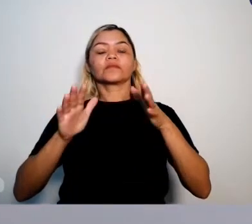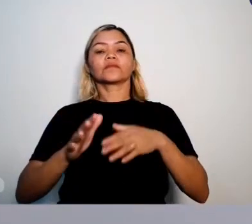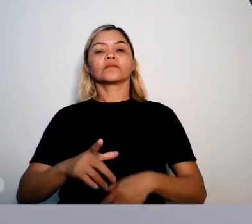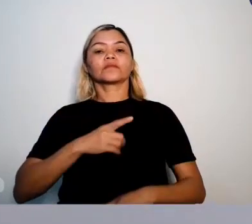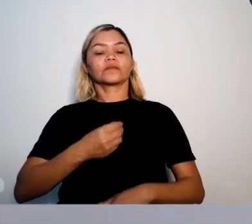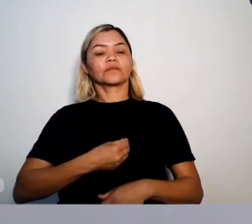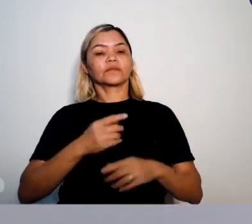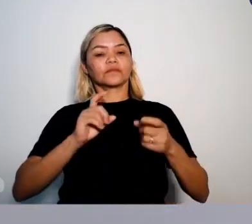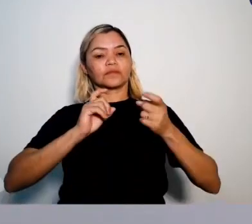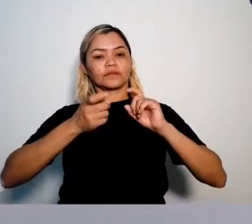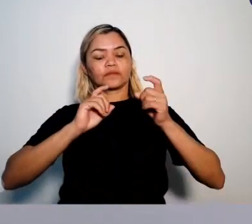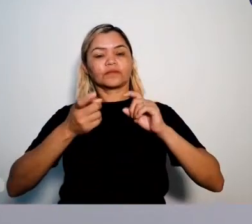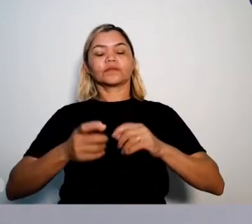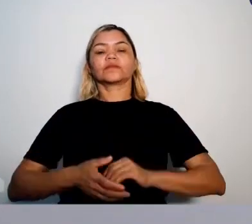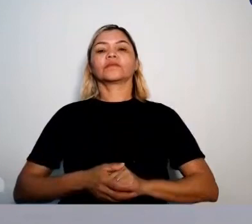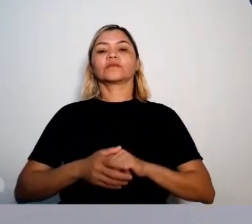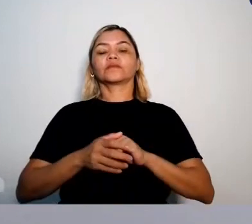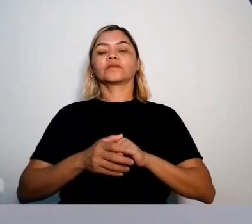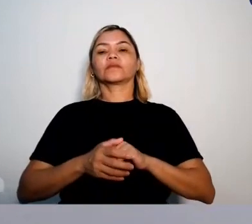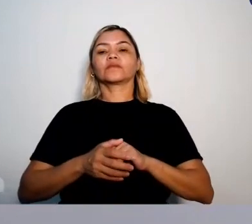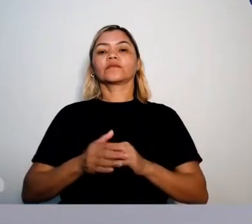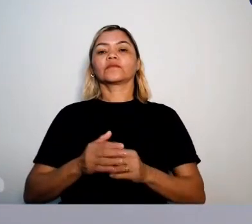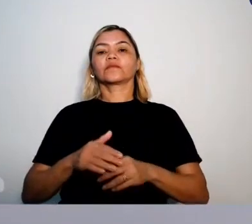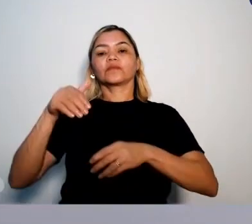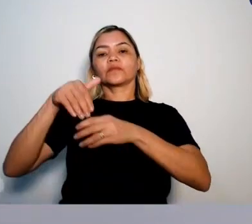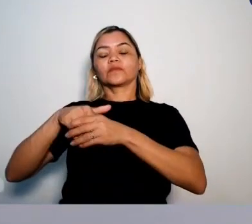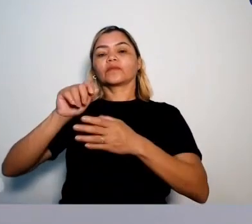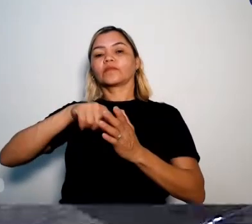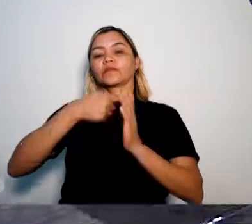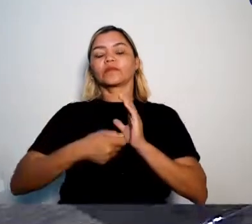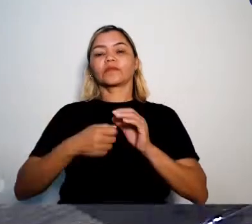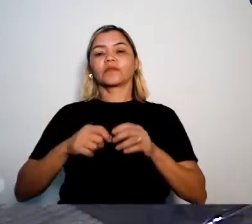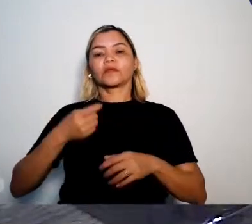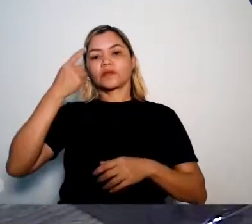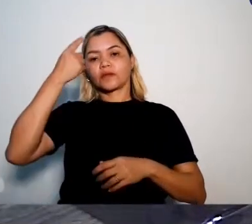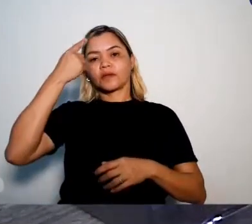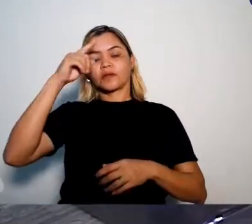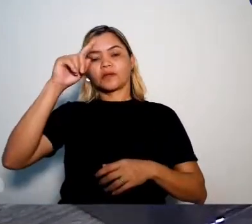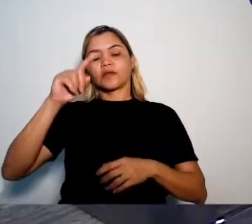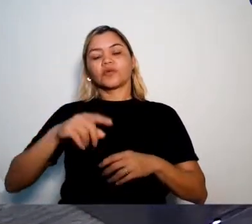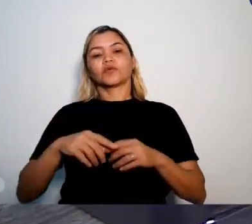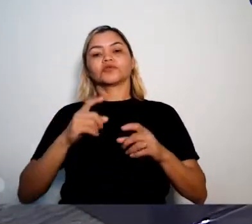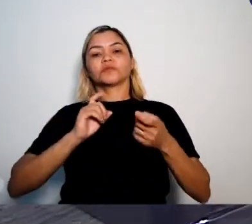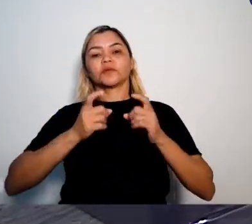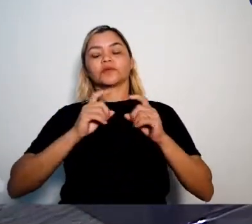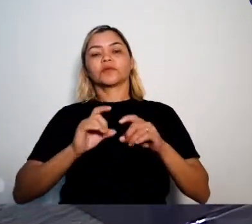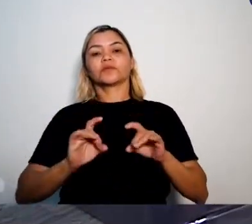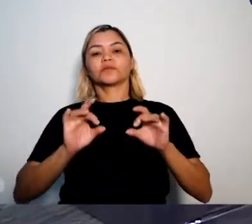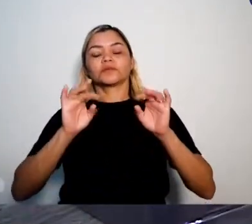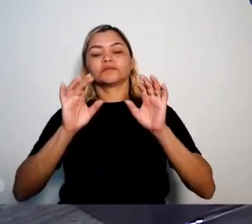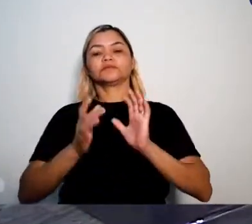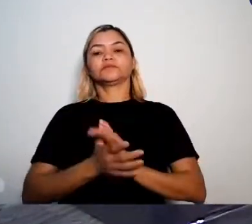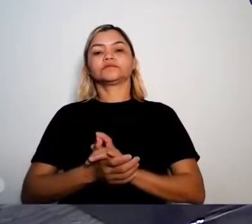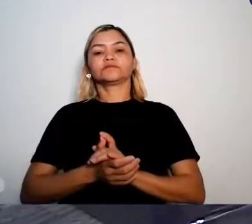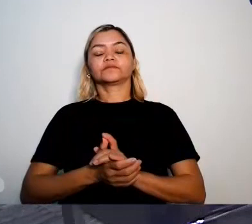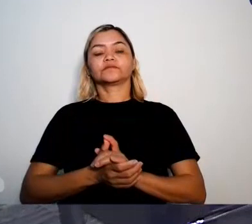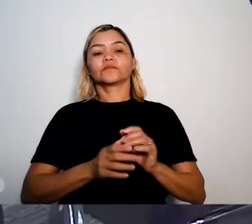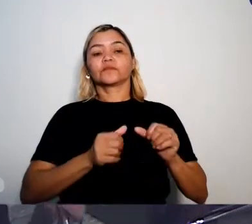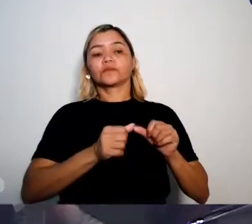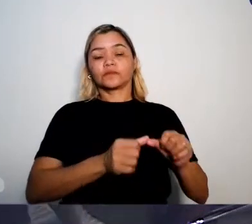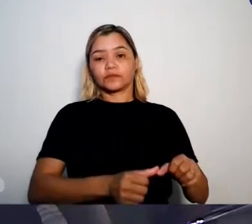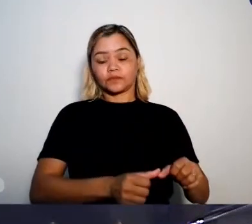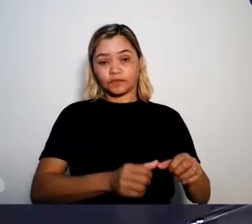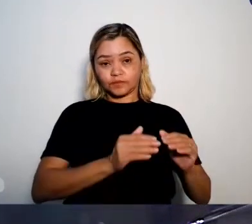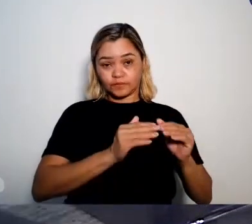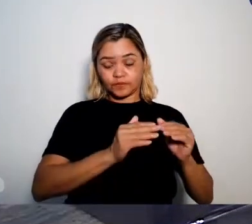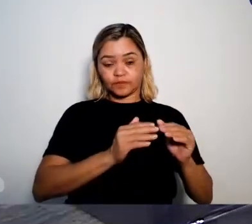sessão. Está em votação a ata da última sessão ordinária. Os senhores vereadores foram de acordo e permaneçam como estão.